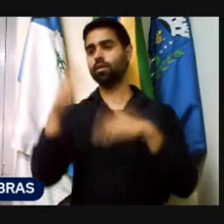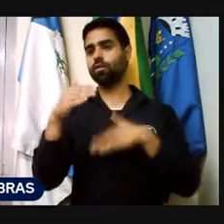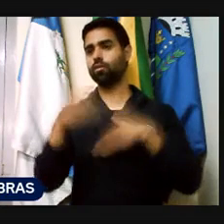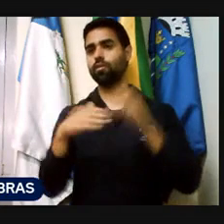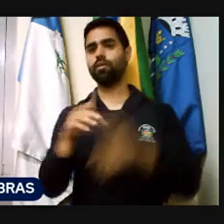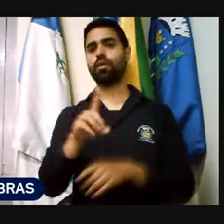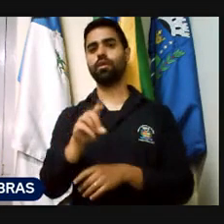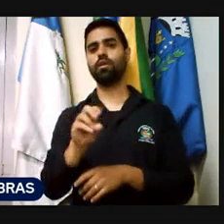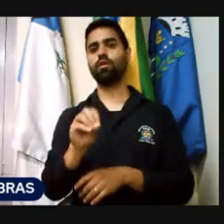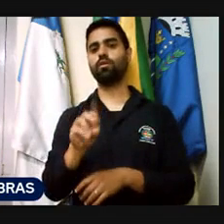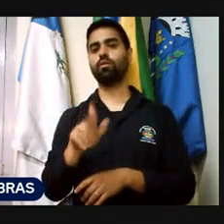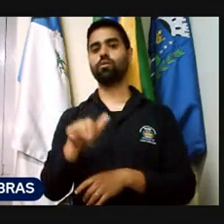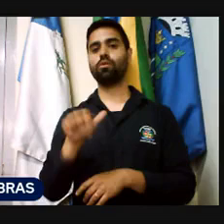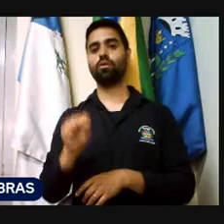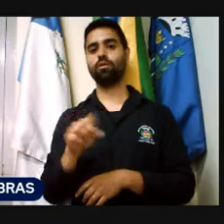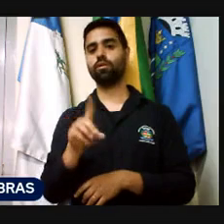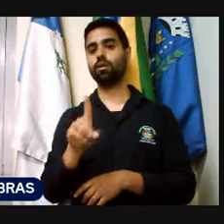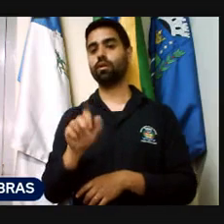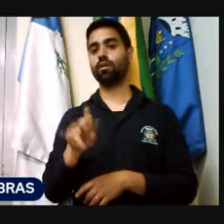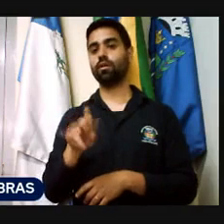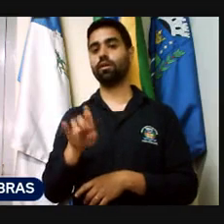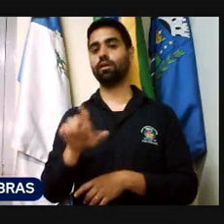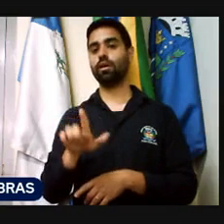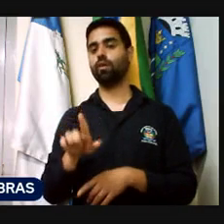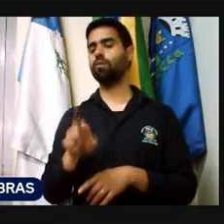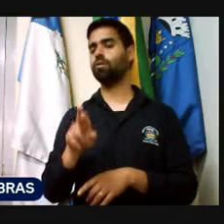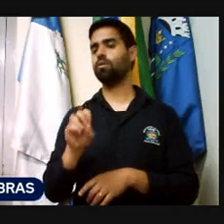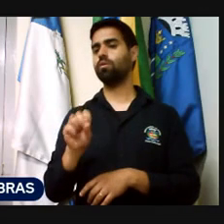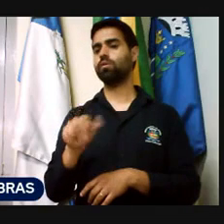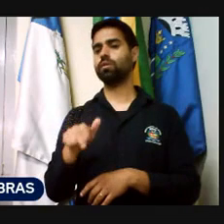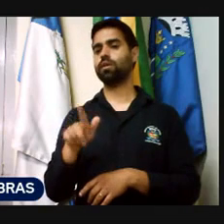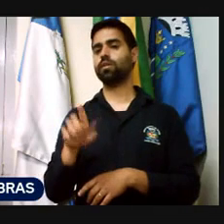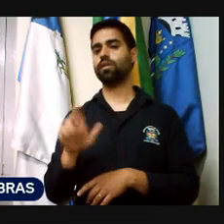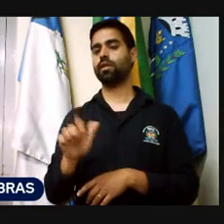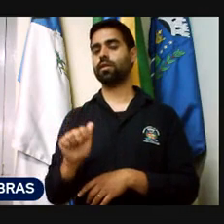funcionários Douglas, Daniel, Rosângela,